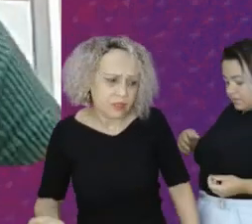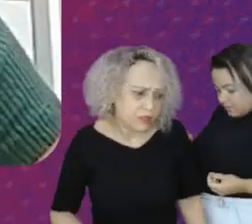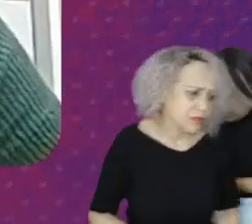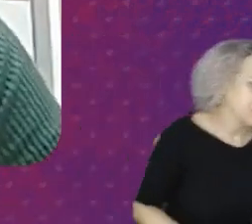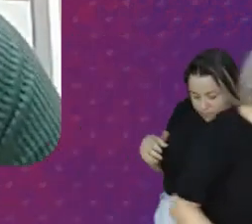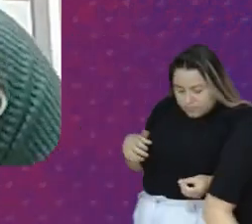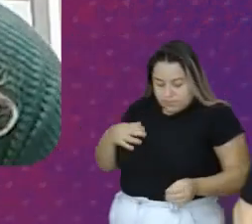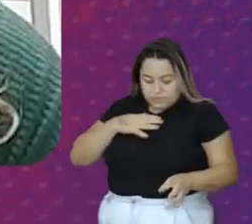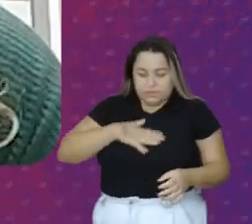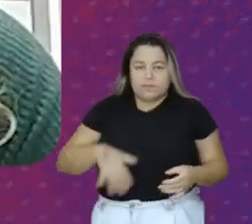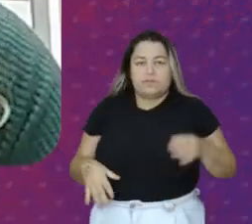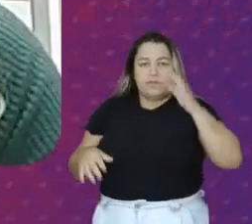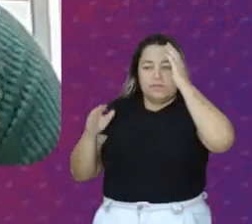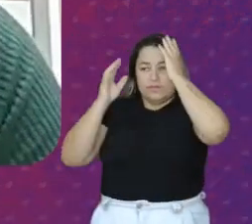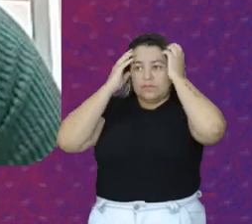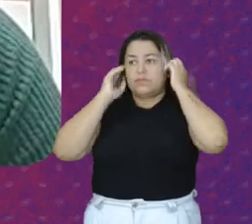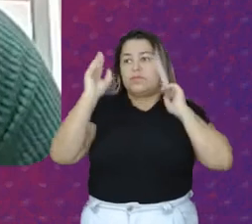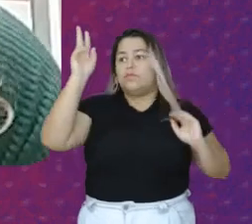de